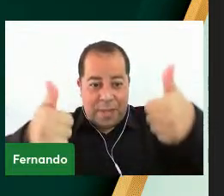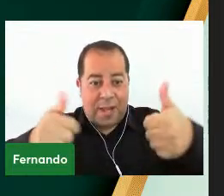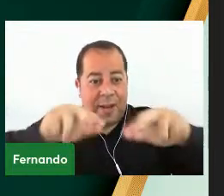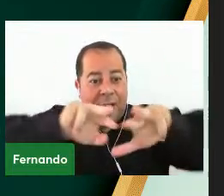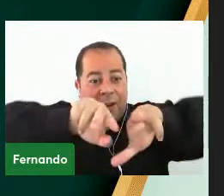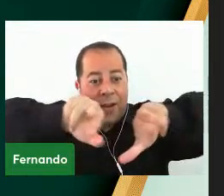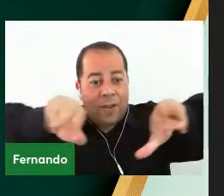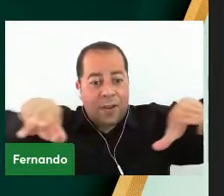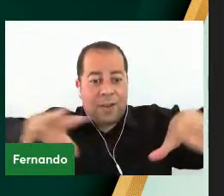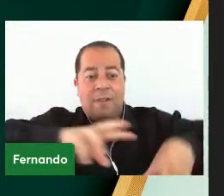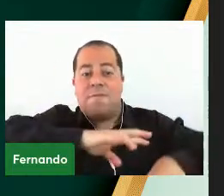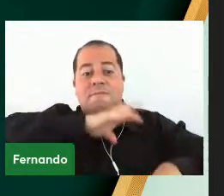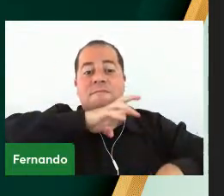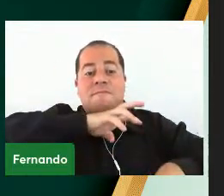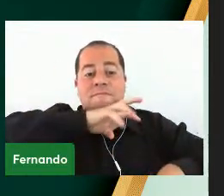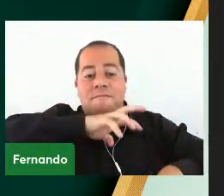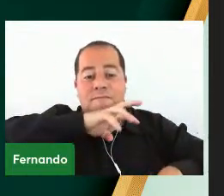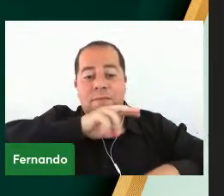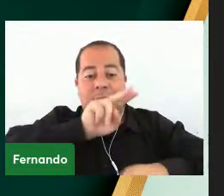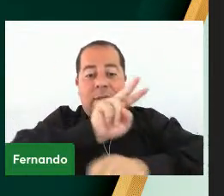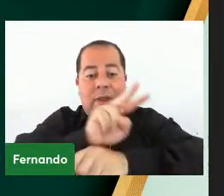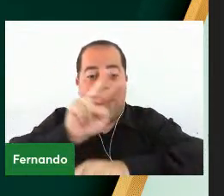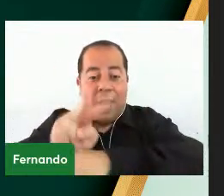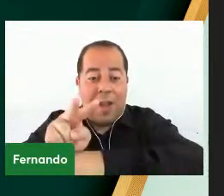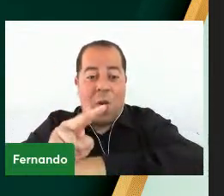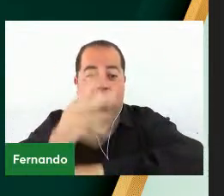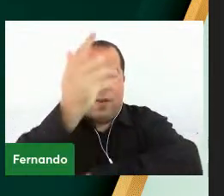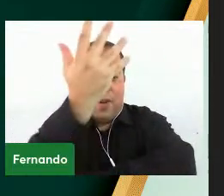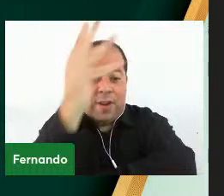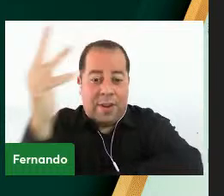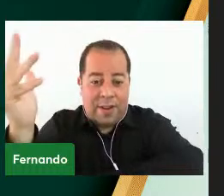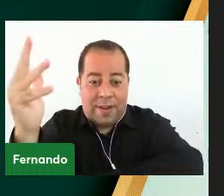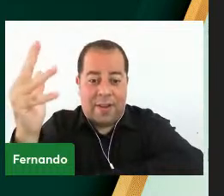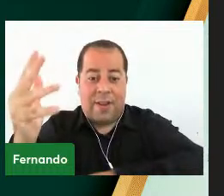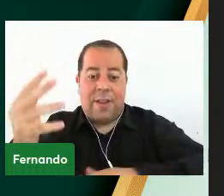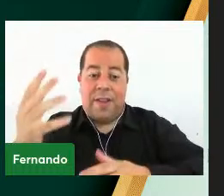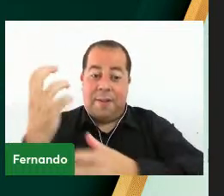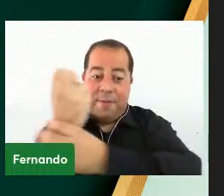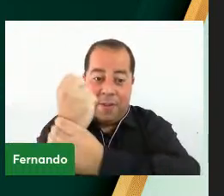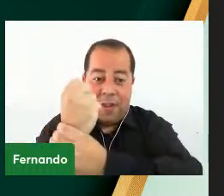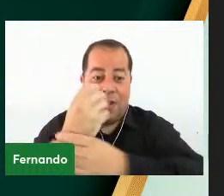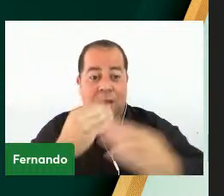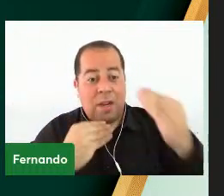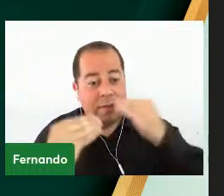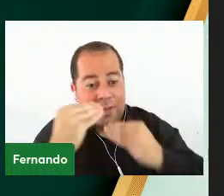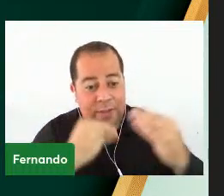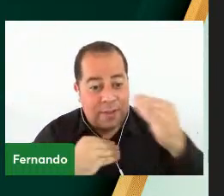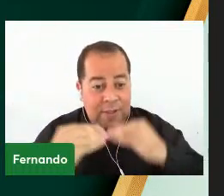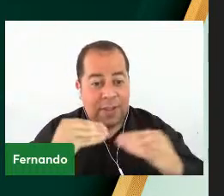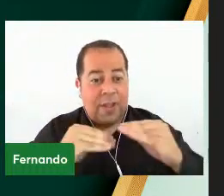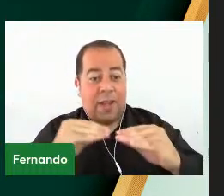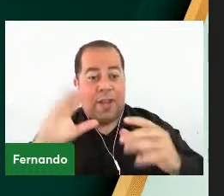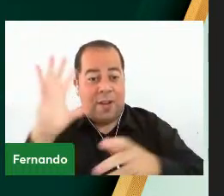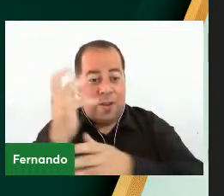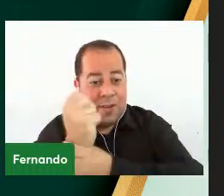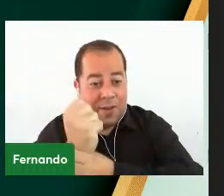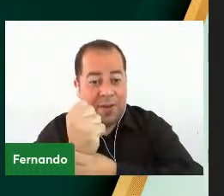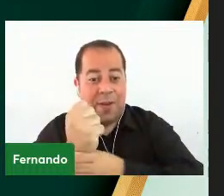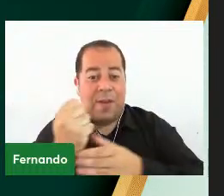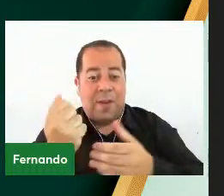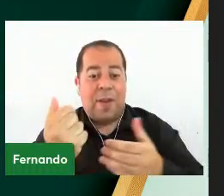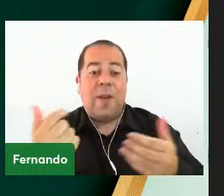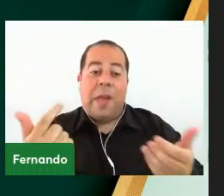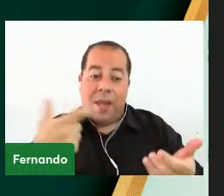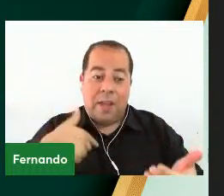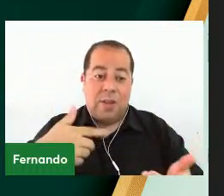animais, da conservação dos recursos naturais, da segurança alimentar, da sustentabilidade da produção